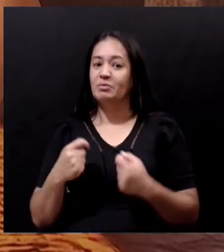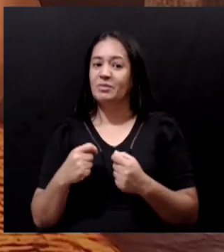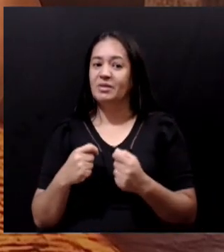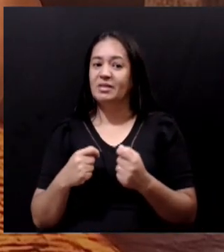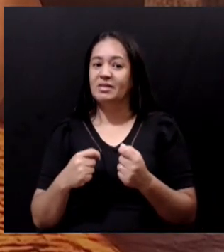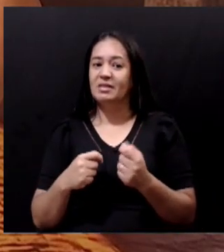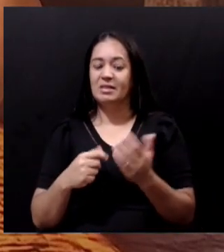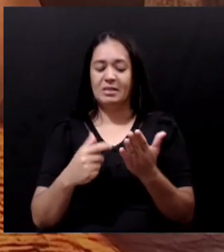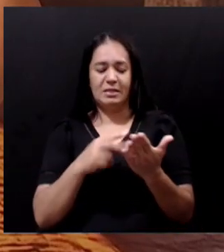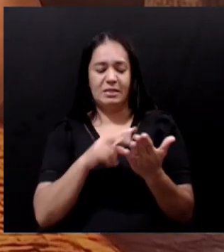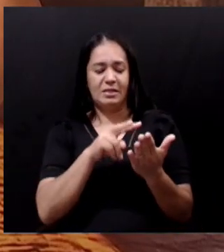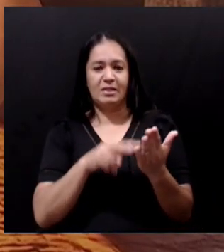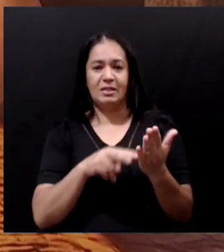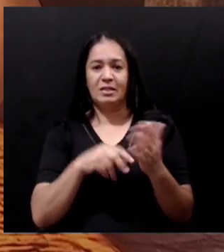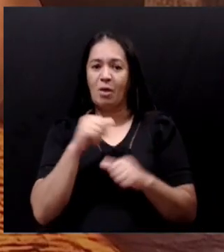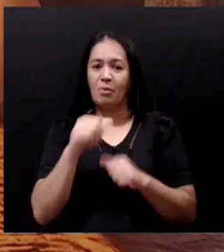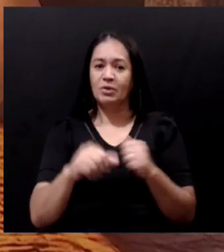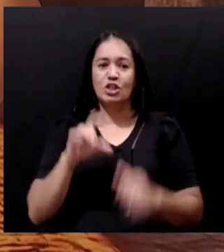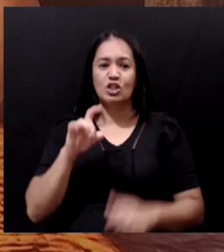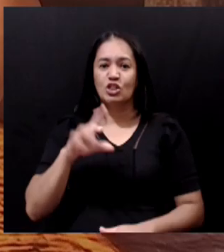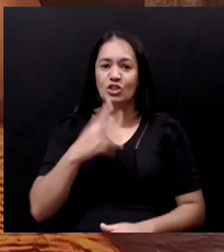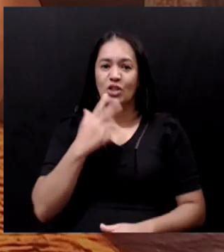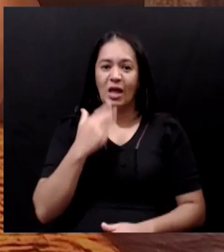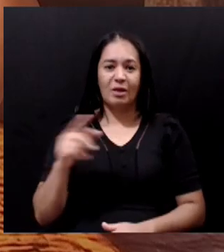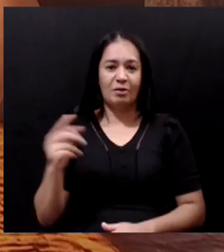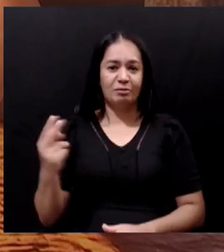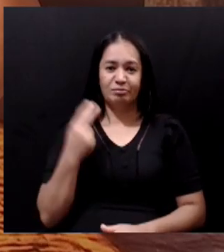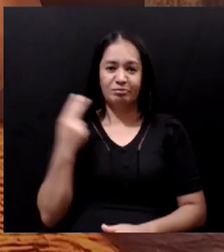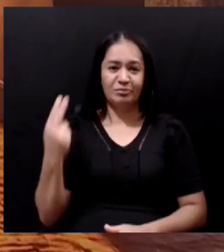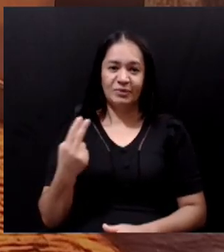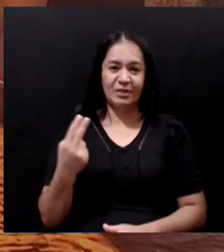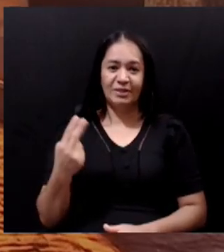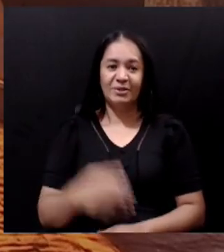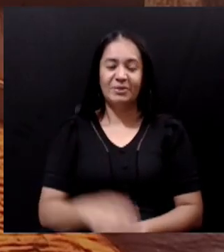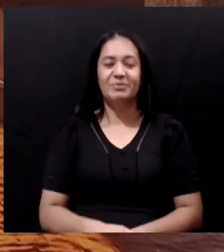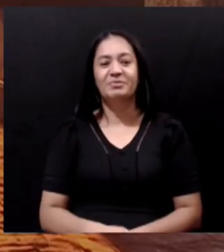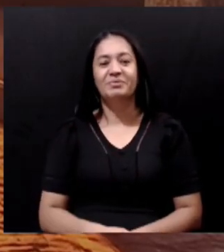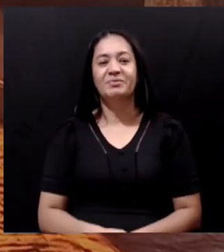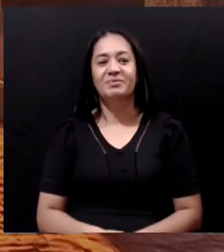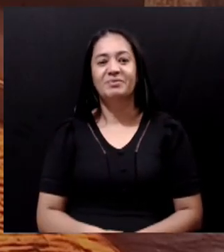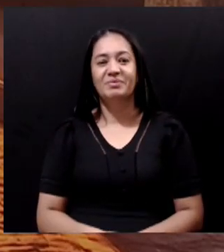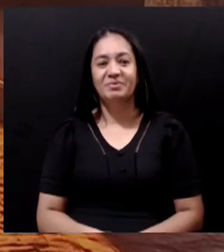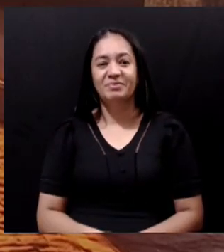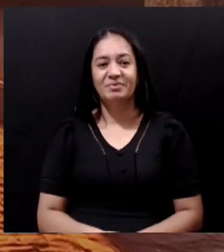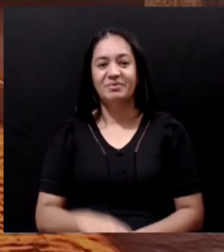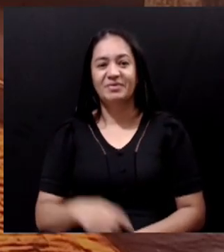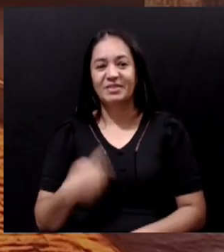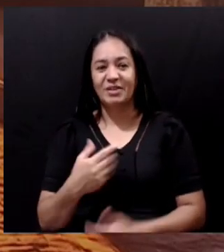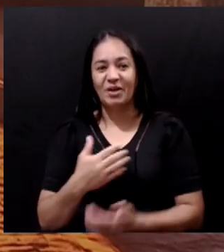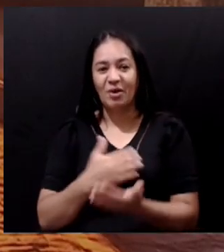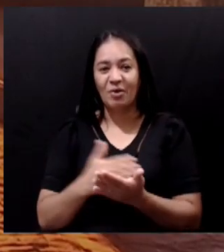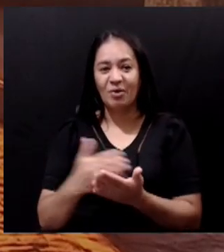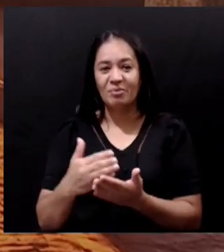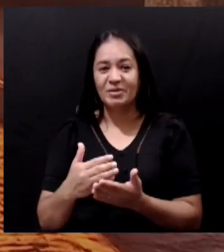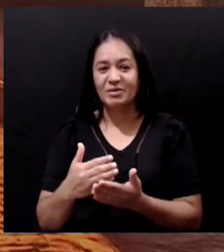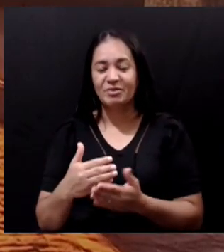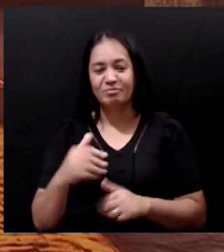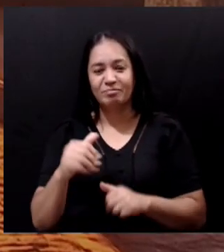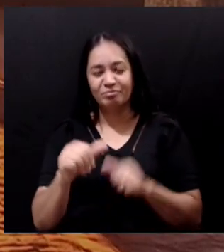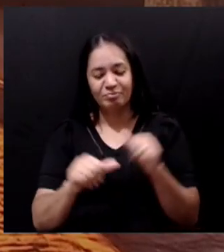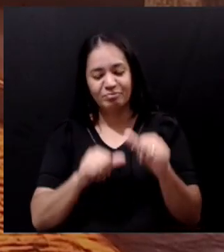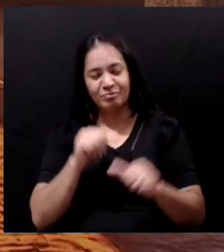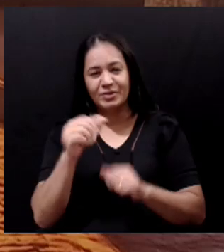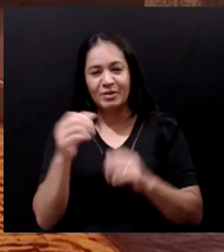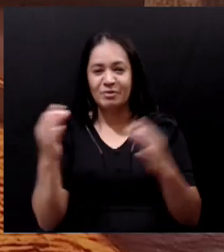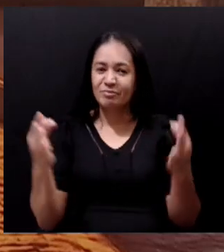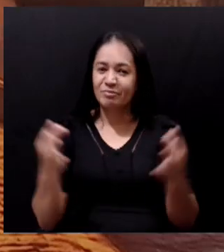só com a língua não vai atrair muita gente, não. Aí a gente, com o tempo, a gente foi aperfeiçoando, fazendo os